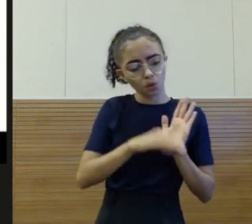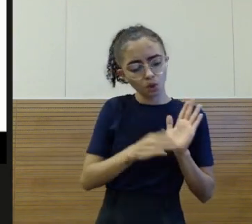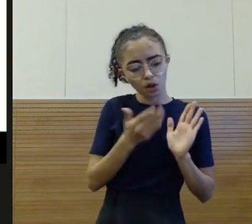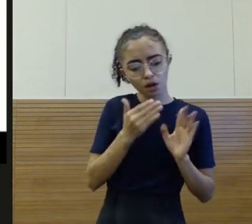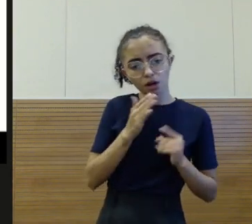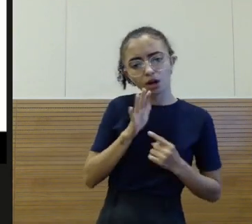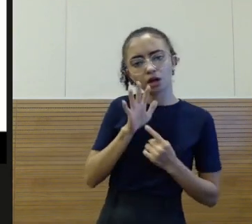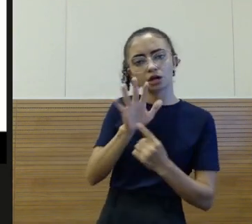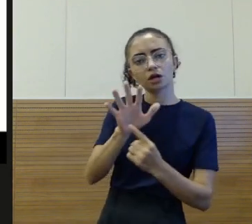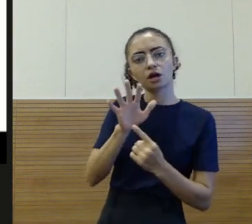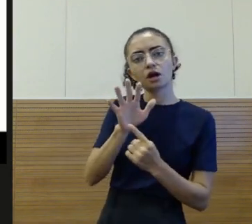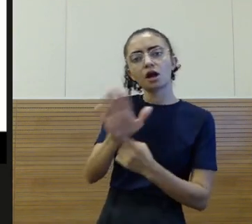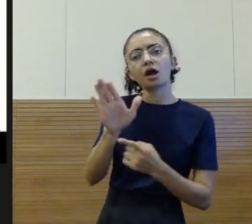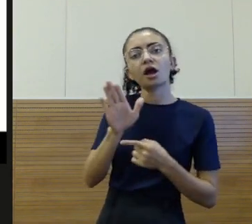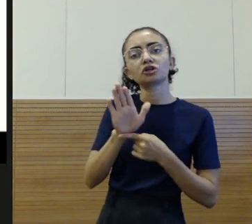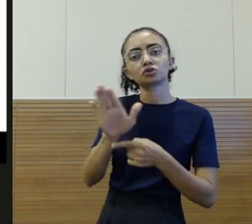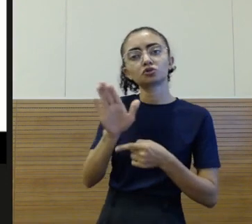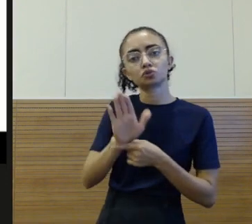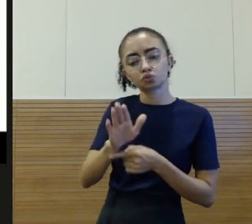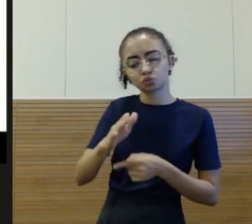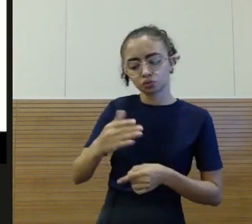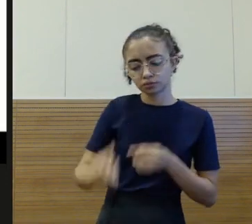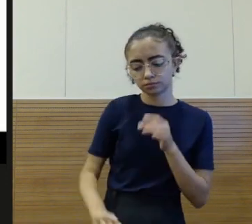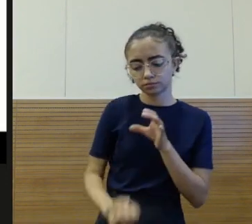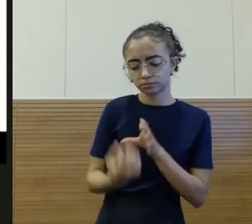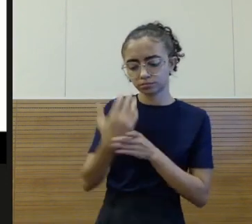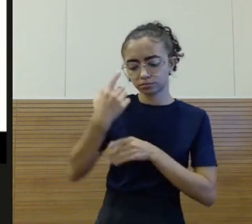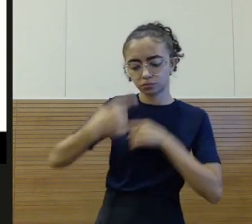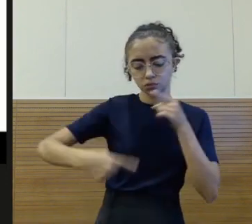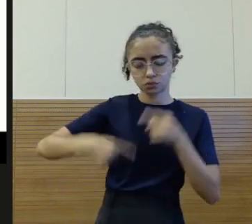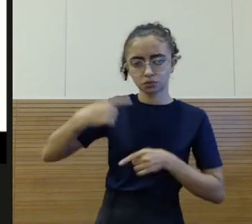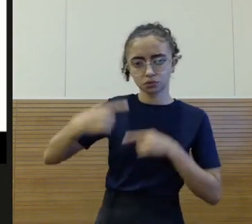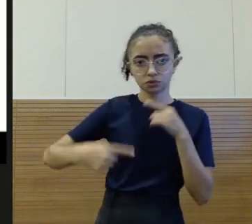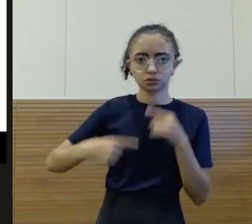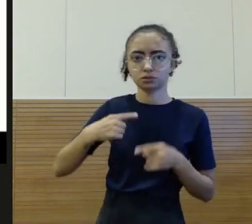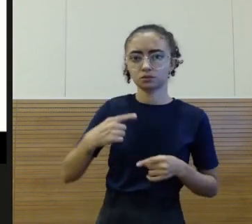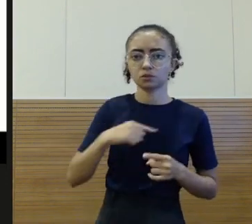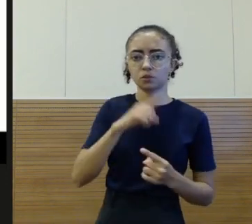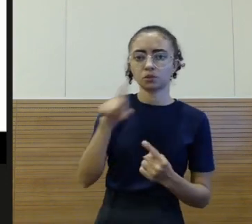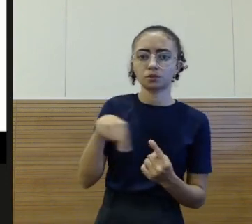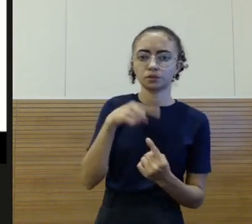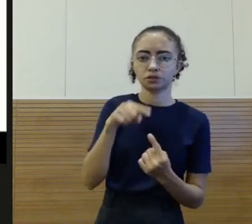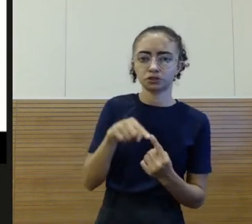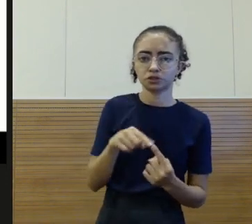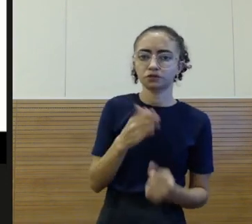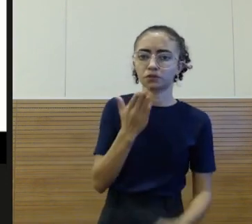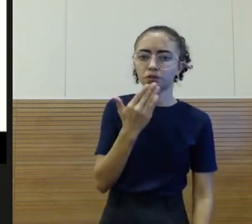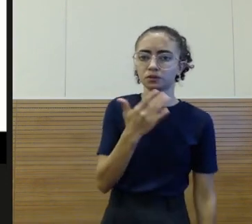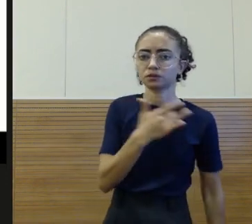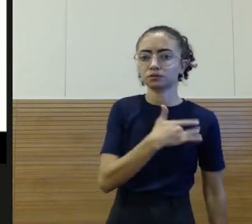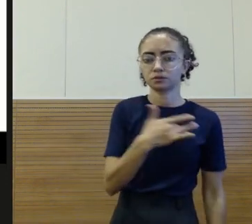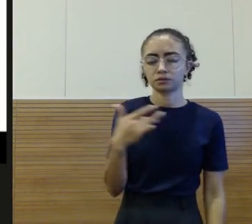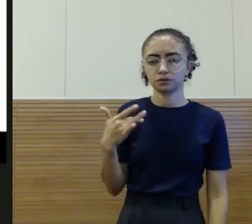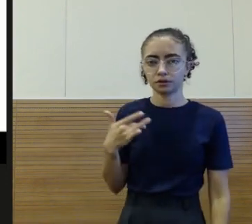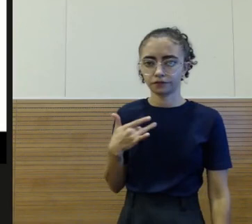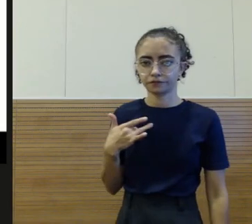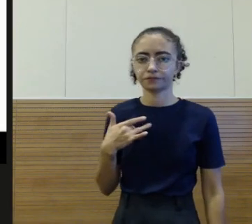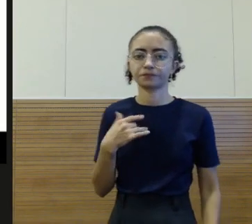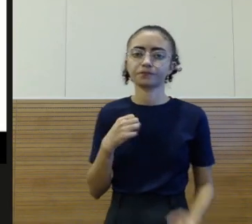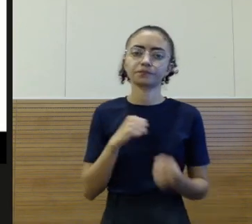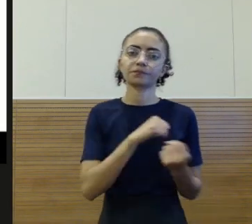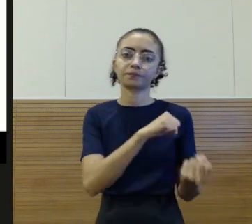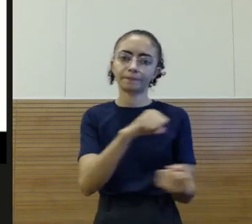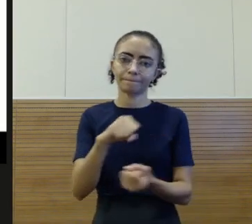todo esse pacote de políticas públicas que tem essa meta de conseguir dietas saudáveis, sustentáveis e acessíveis para todos através de